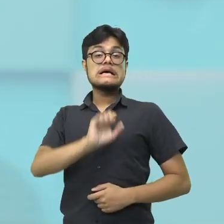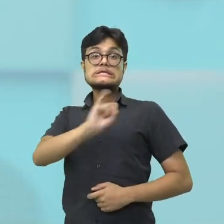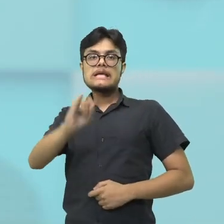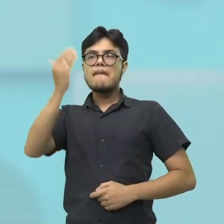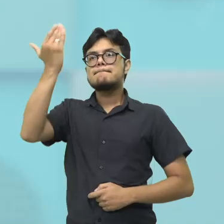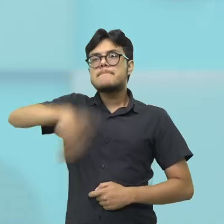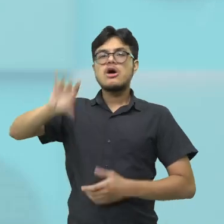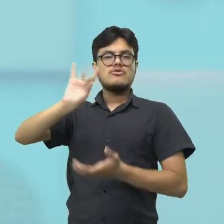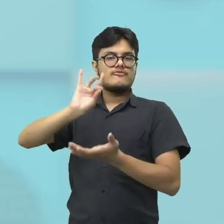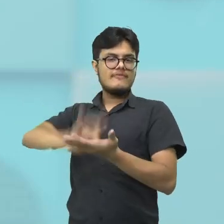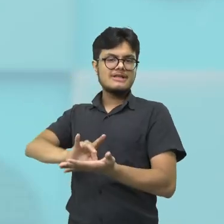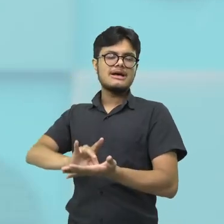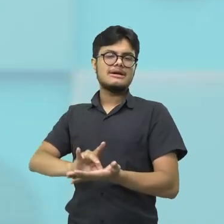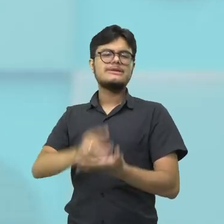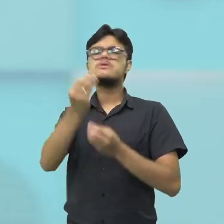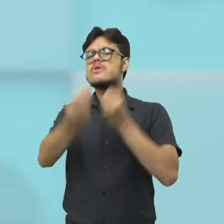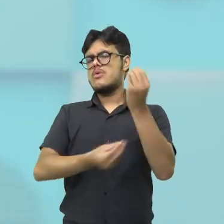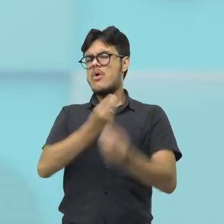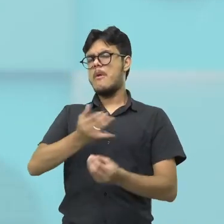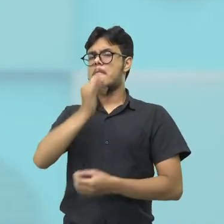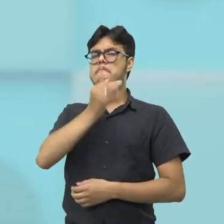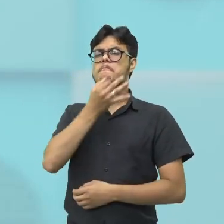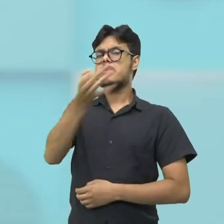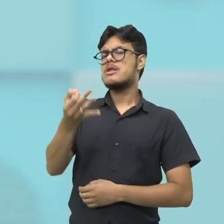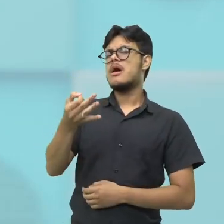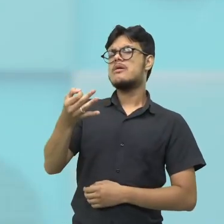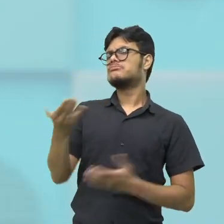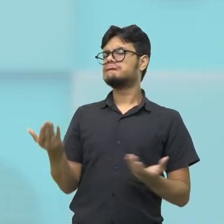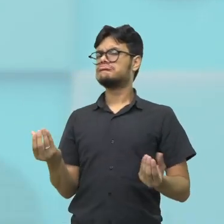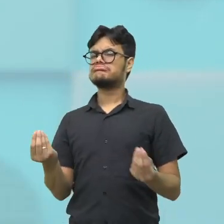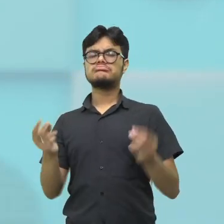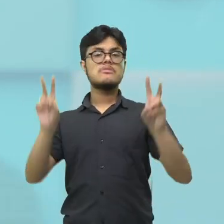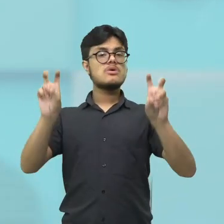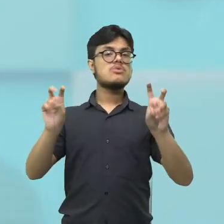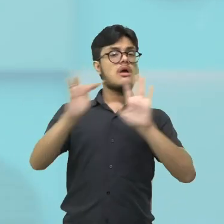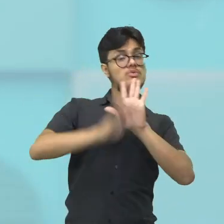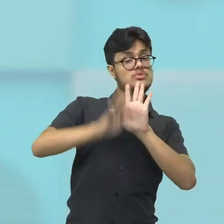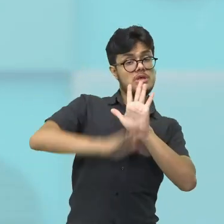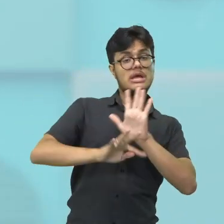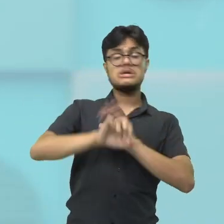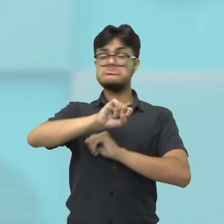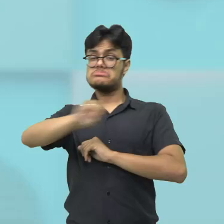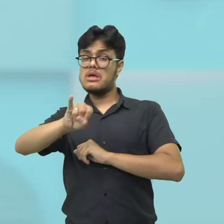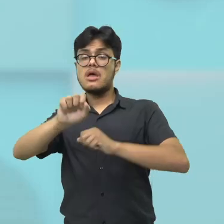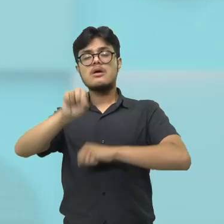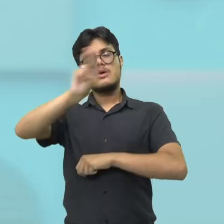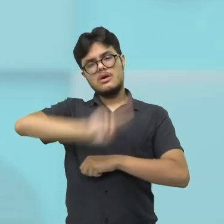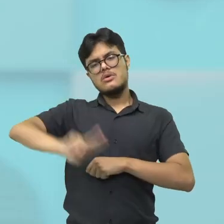comprovar. Como é que a gente traz esses argumentos, professor, ali dentro de uma dissertação, de uma tese de mestrado e